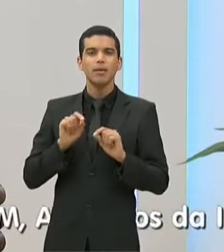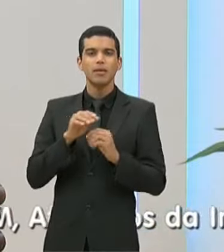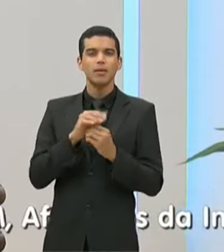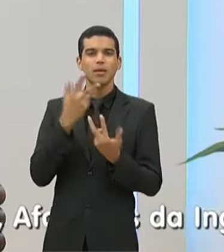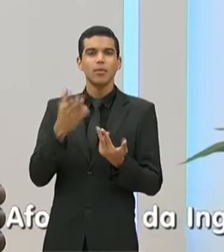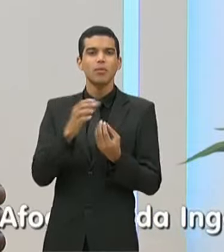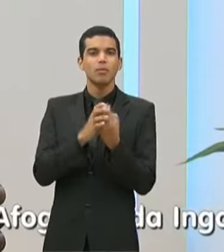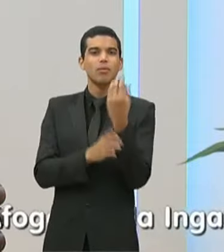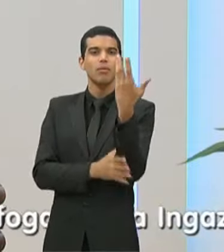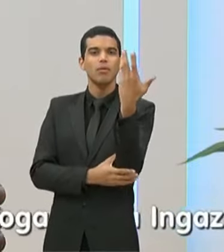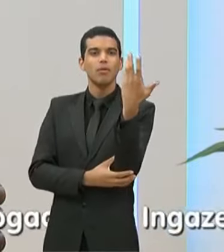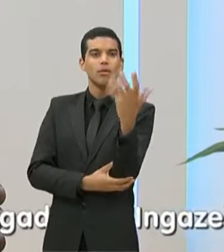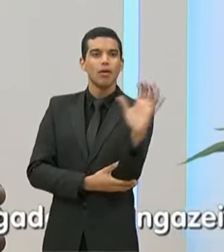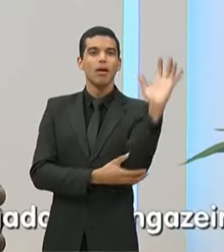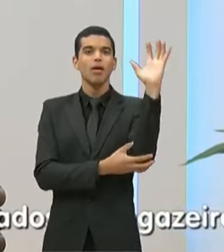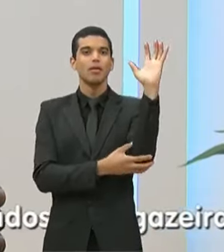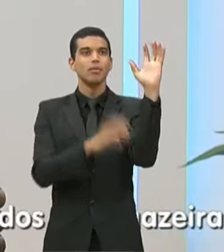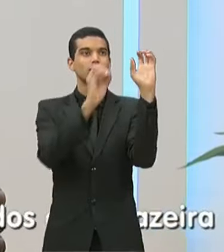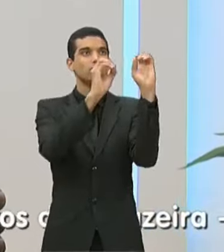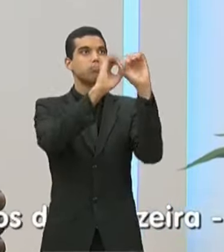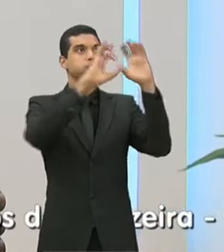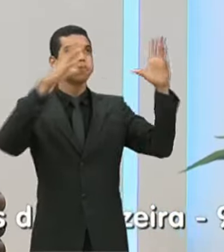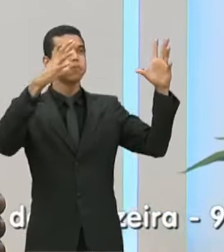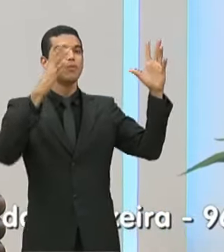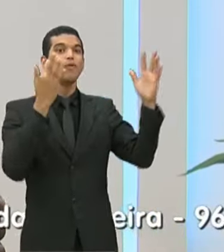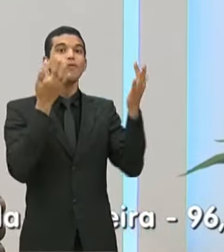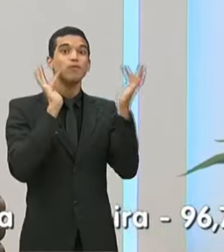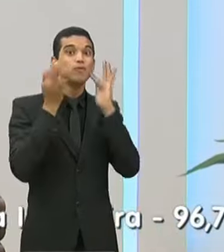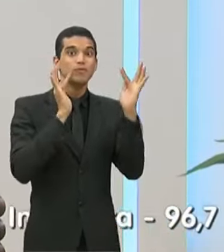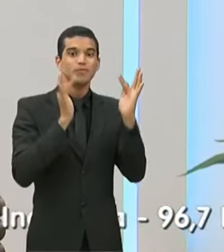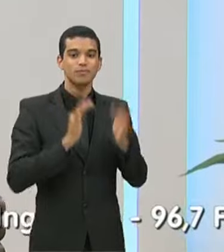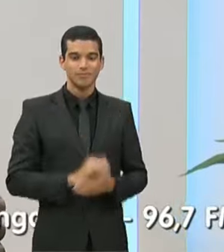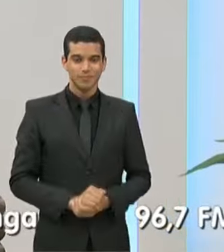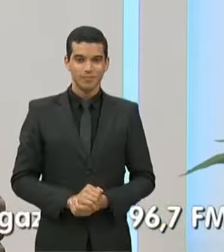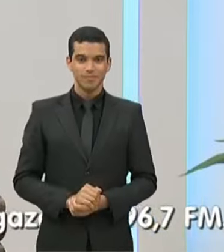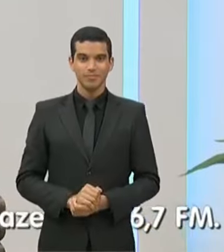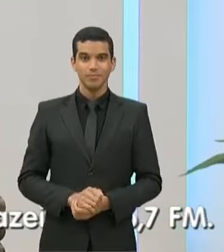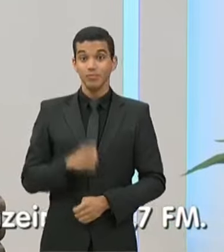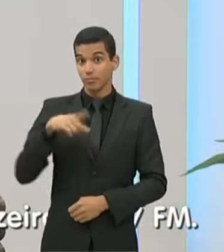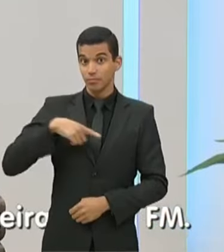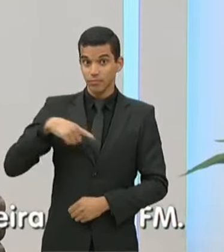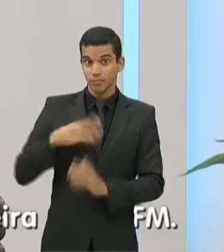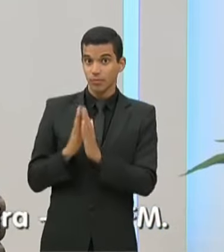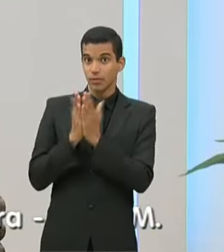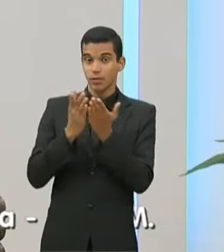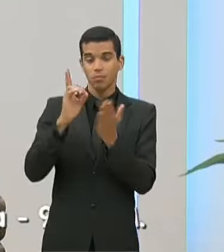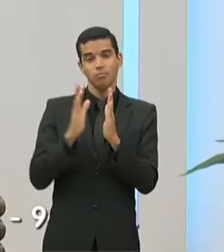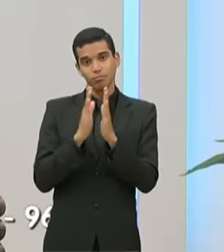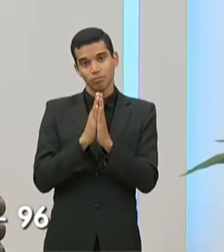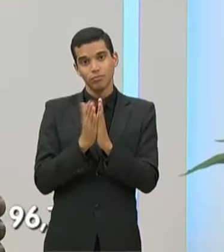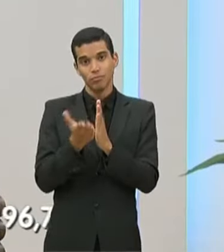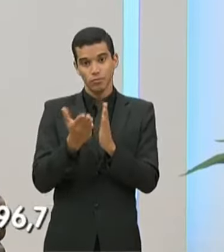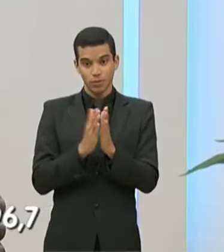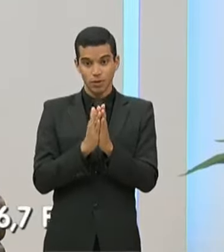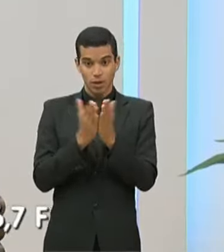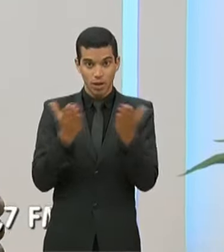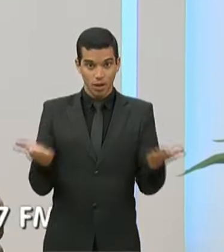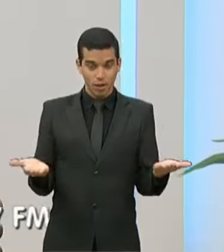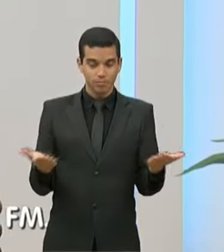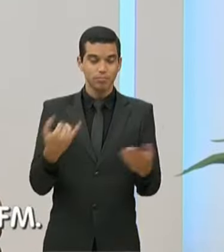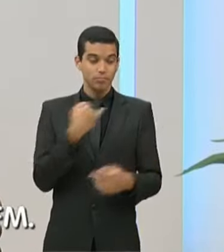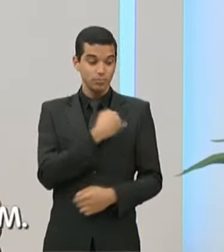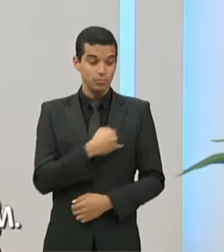estiver de posse do exemplar da sua Bíblia, abra por gentileza no Evangelho segundo